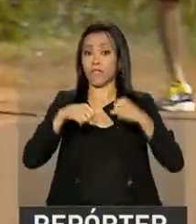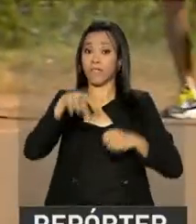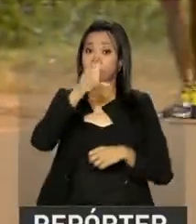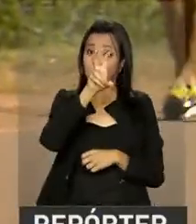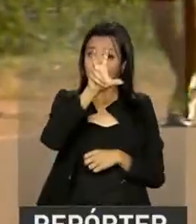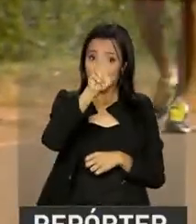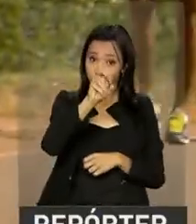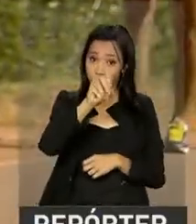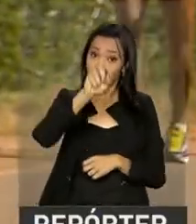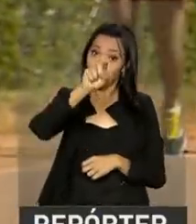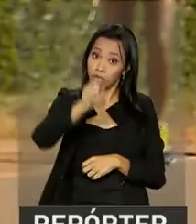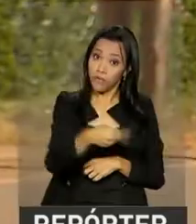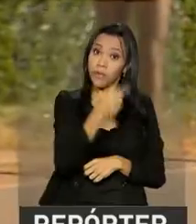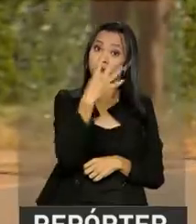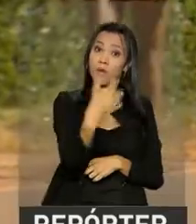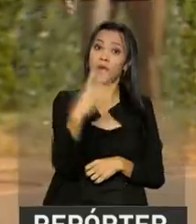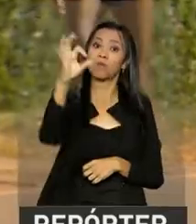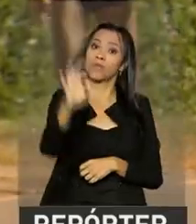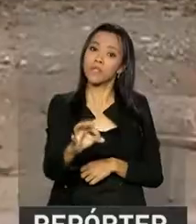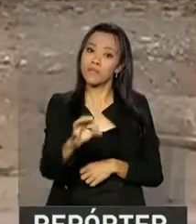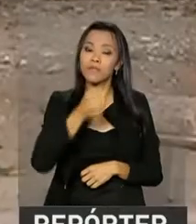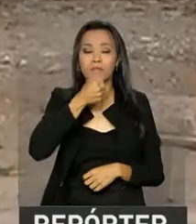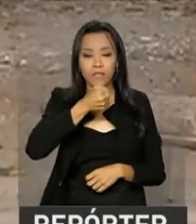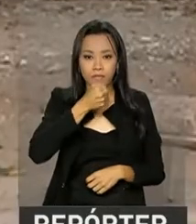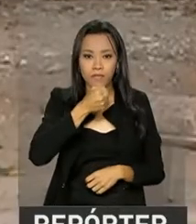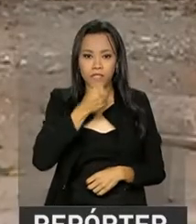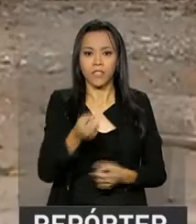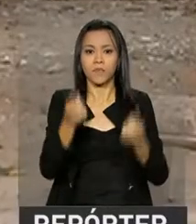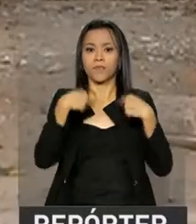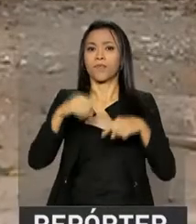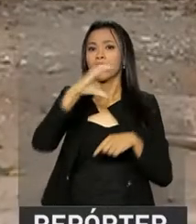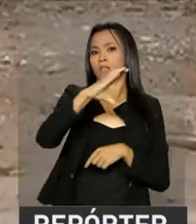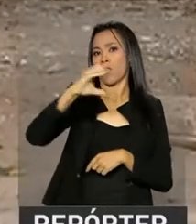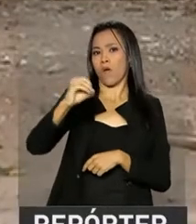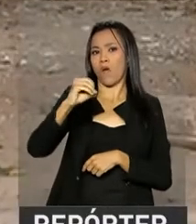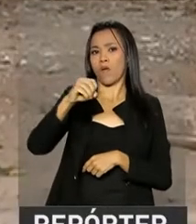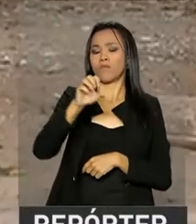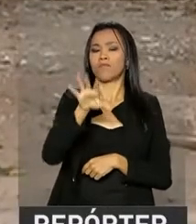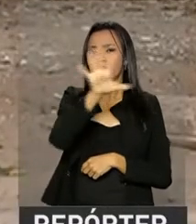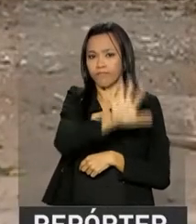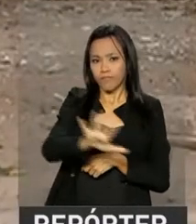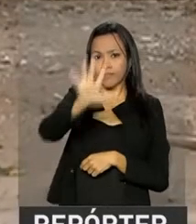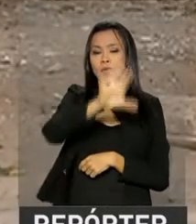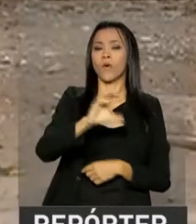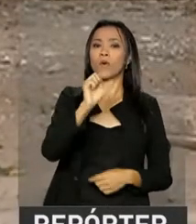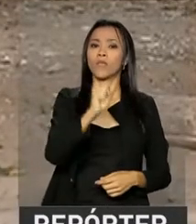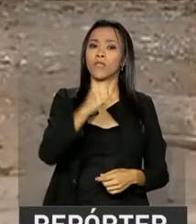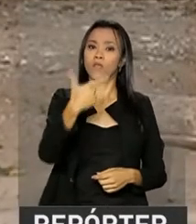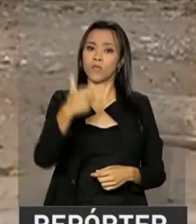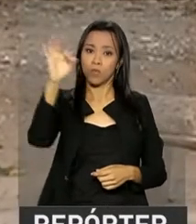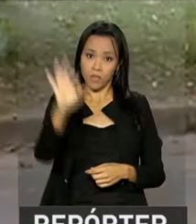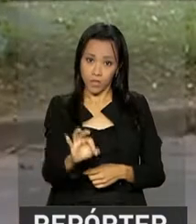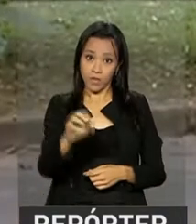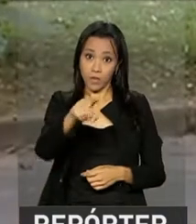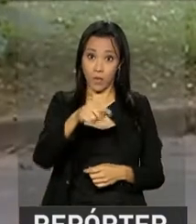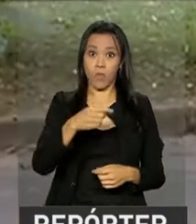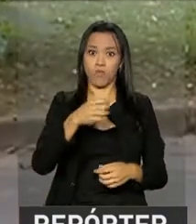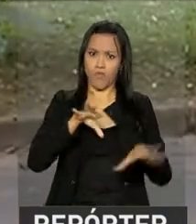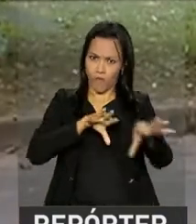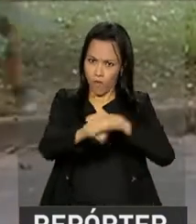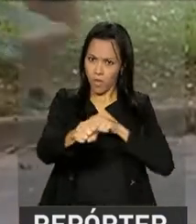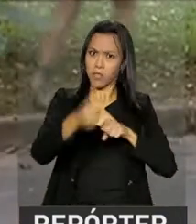50,4 por cento dos entrevistados a região centro-oeste 82% dos entrevistados com o melhor nível de escolaridade